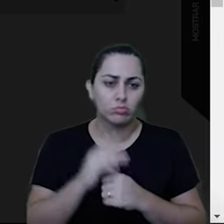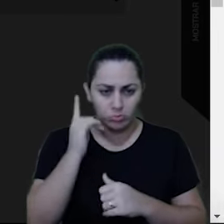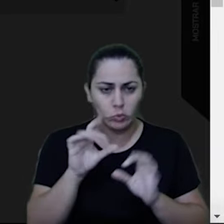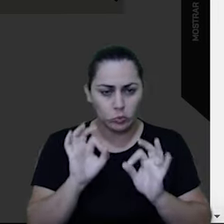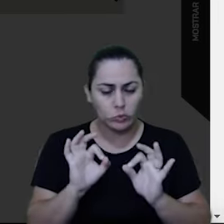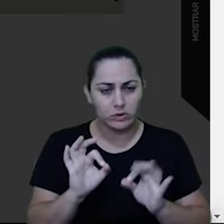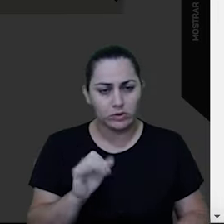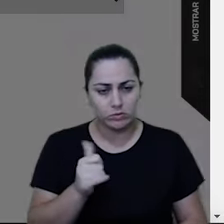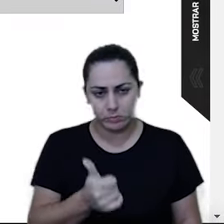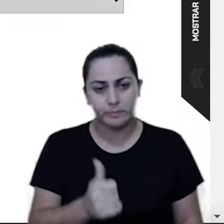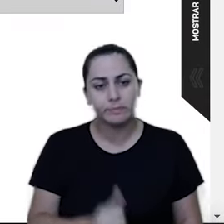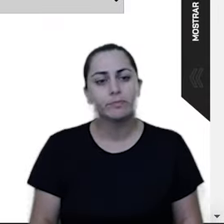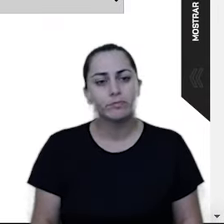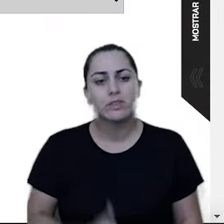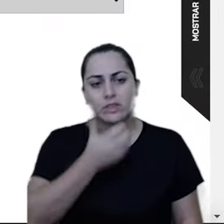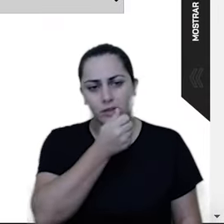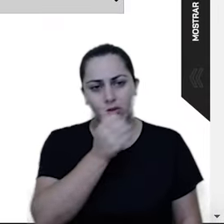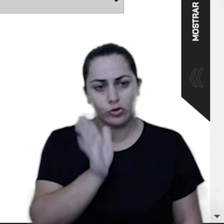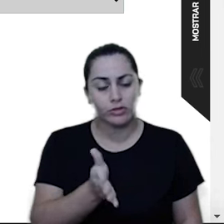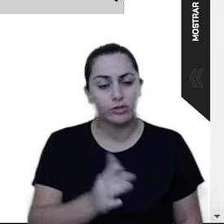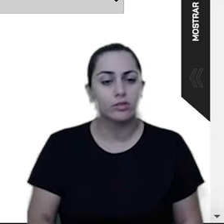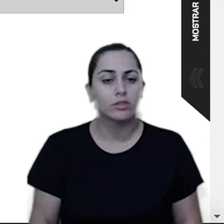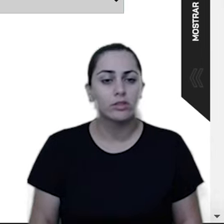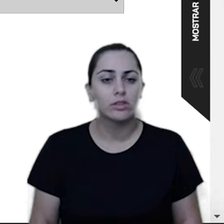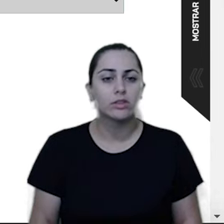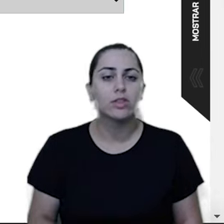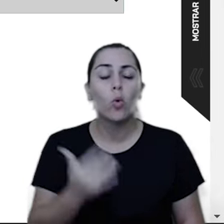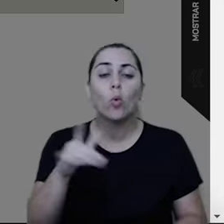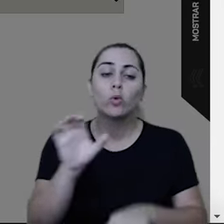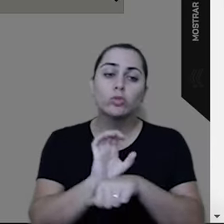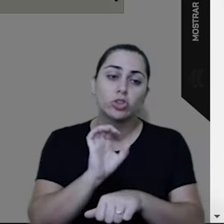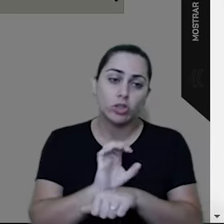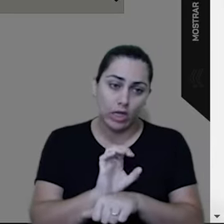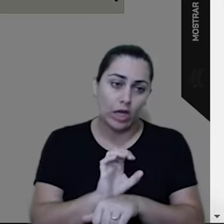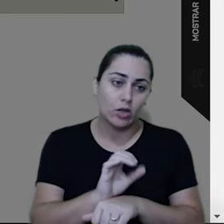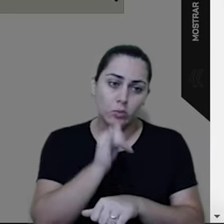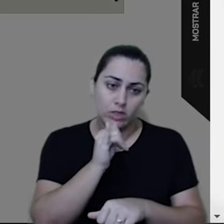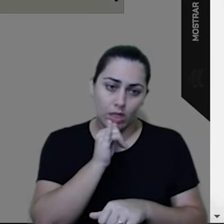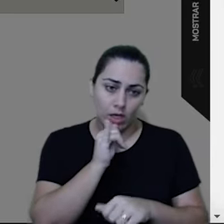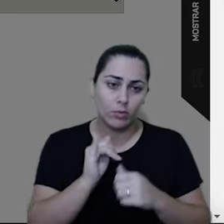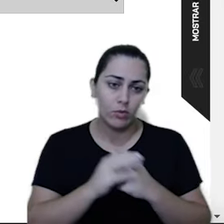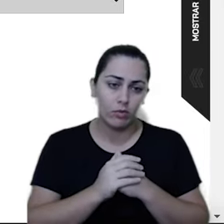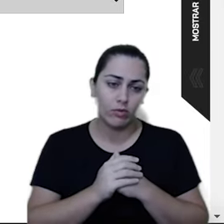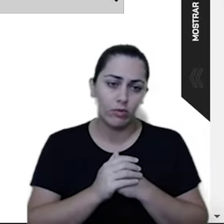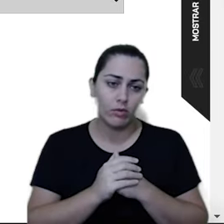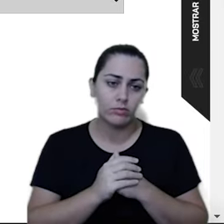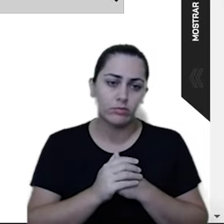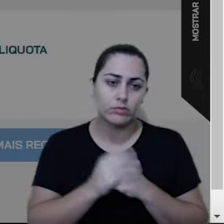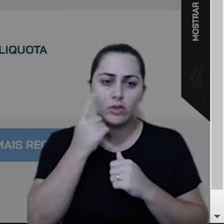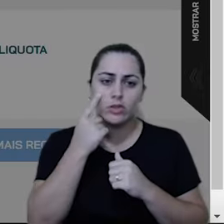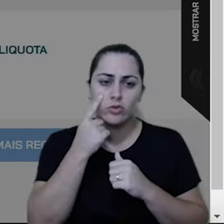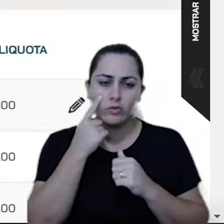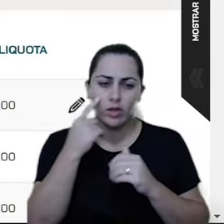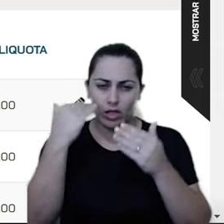sucesso beleza salvou é se eu mandar para um outro estado aí né ele vai me pegar nessa Ah deixa